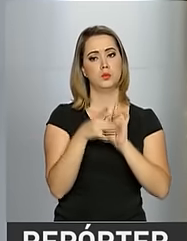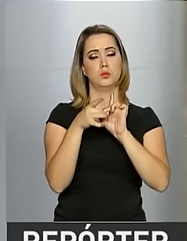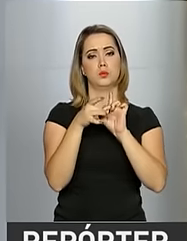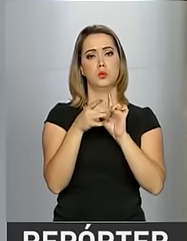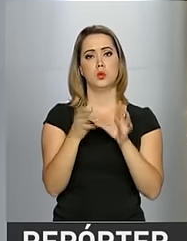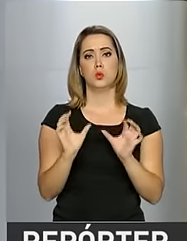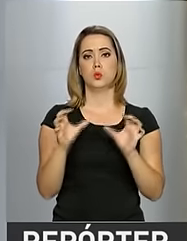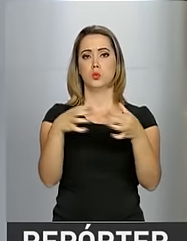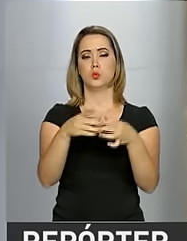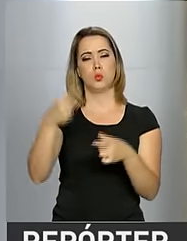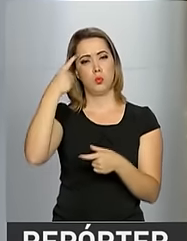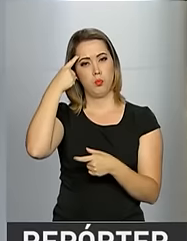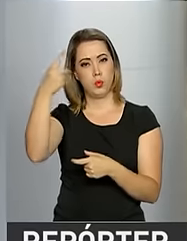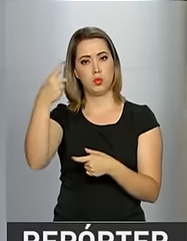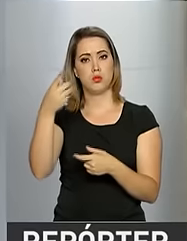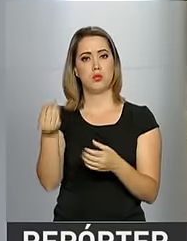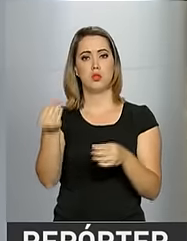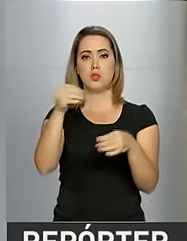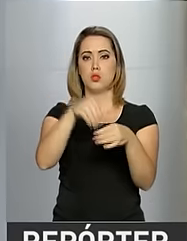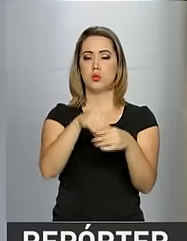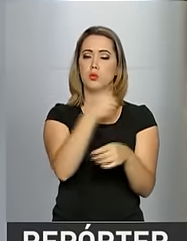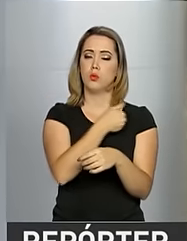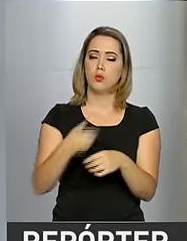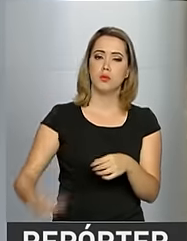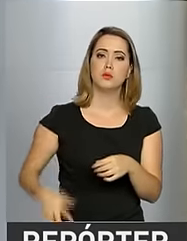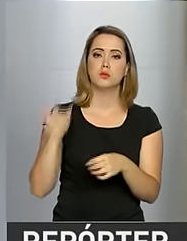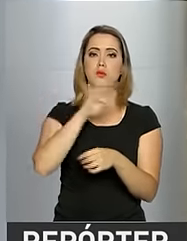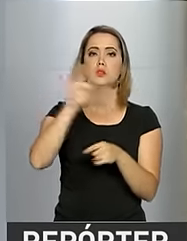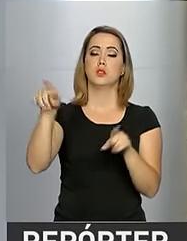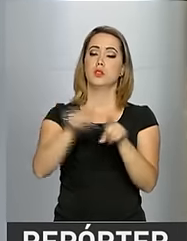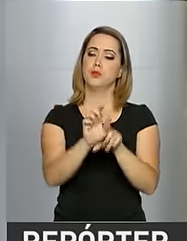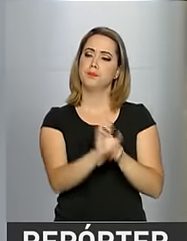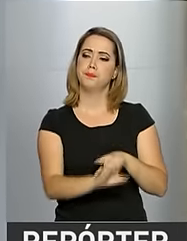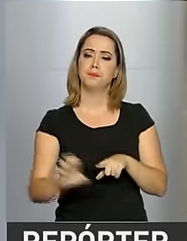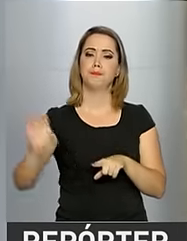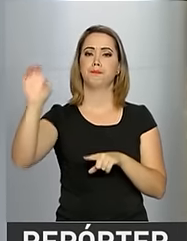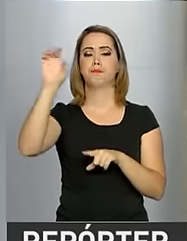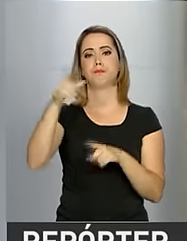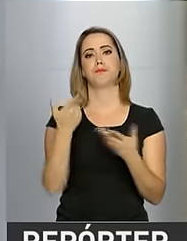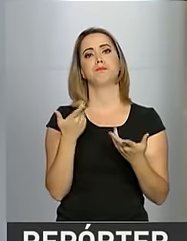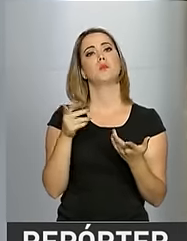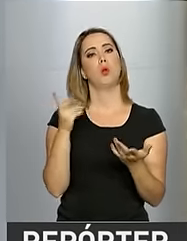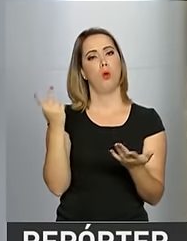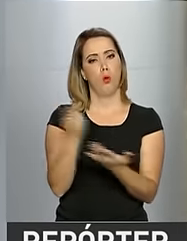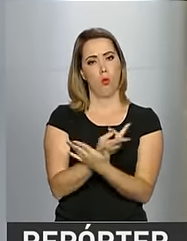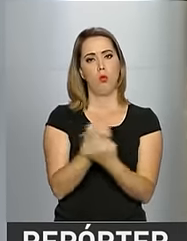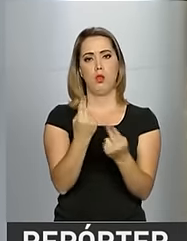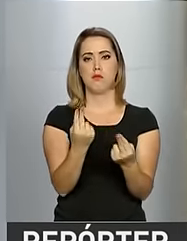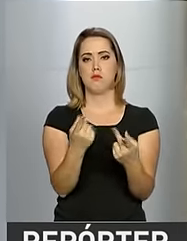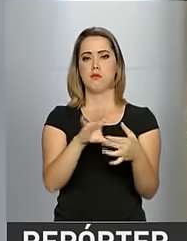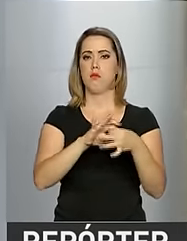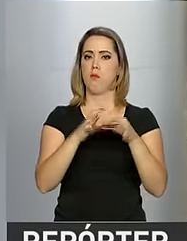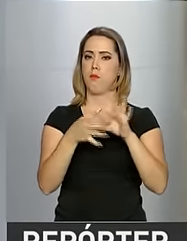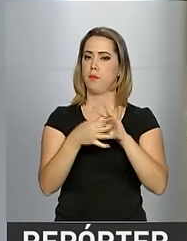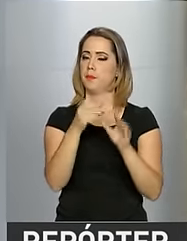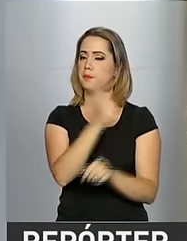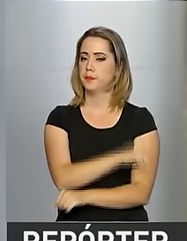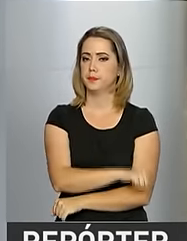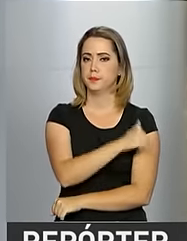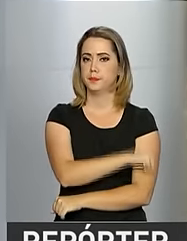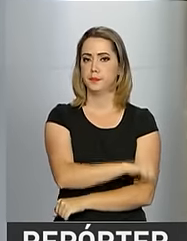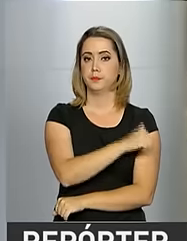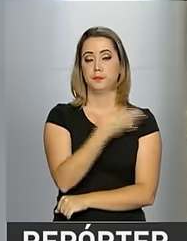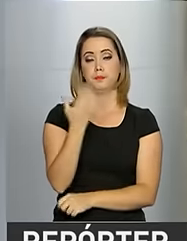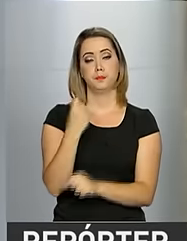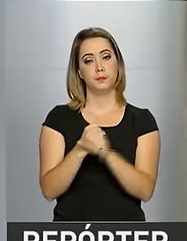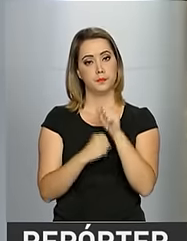dos órgãos de inteligência dentro do governo federal e com os governos estaduais, nos moldes do que ocorreu nas Olimpíadas do Rio de Janeiro